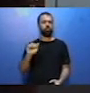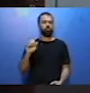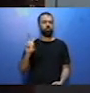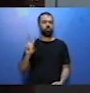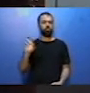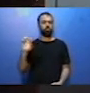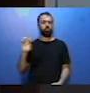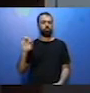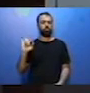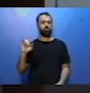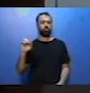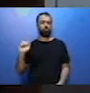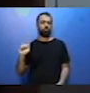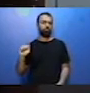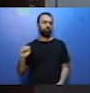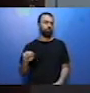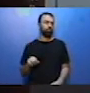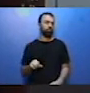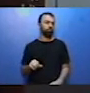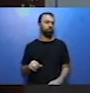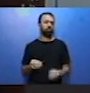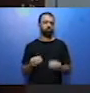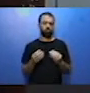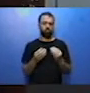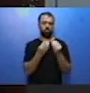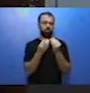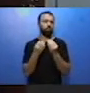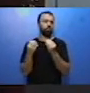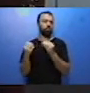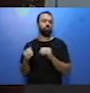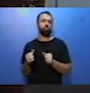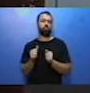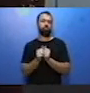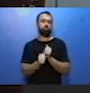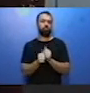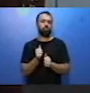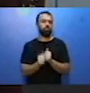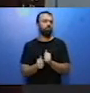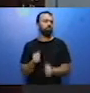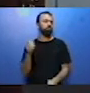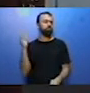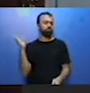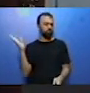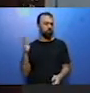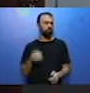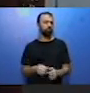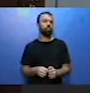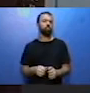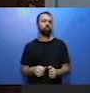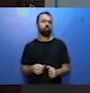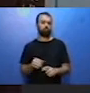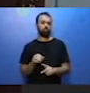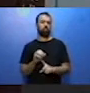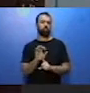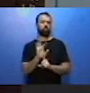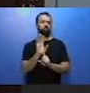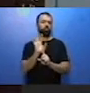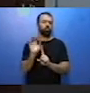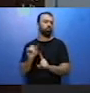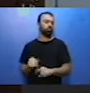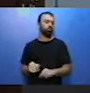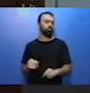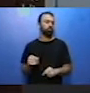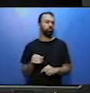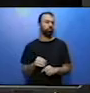veia olá o milho o arroz a linhaça a cevada